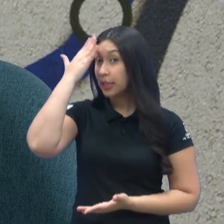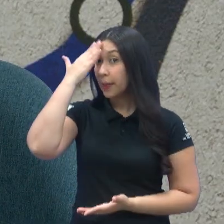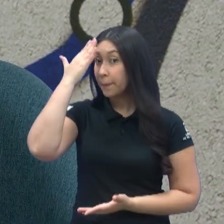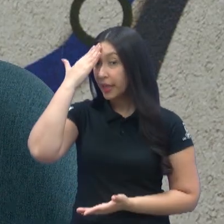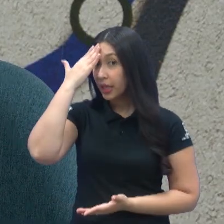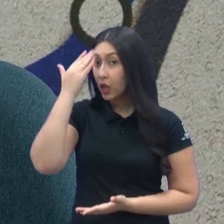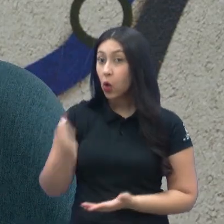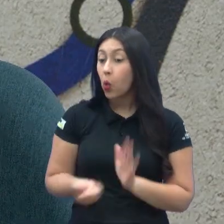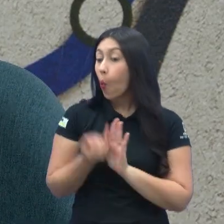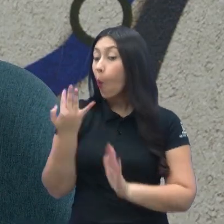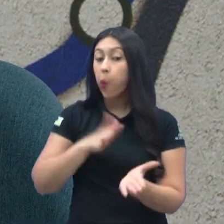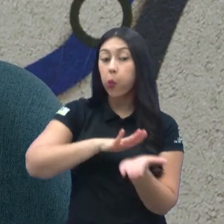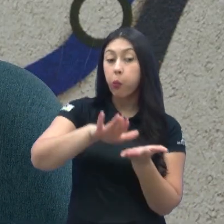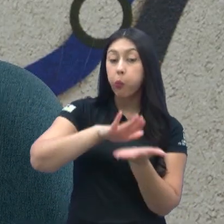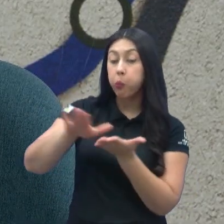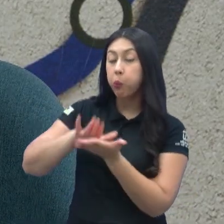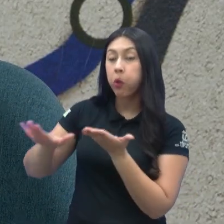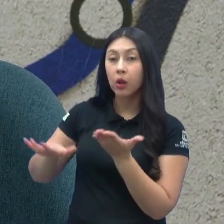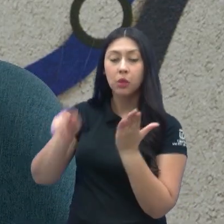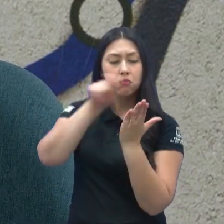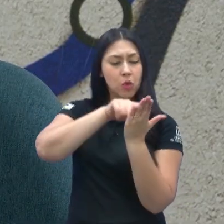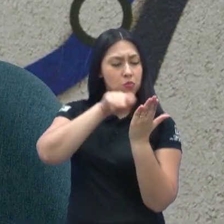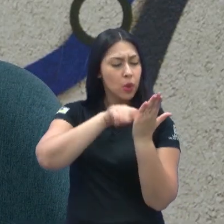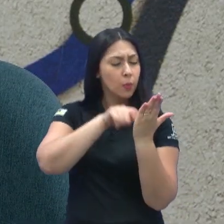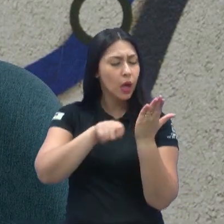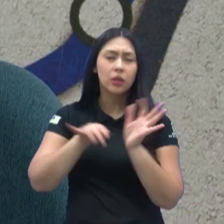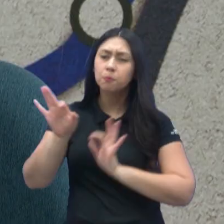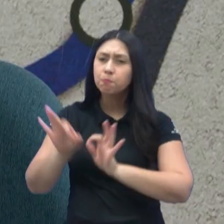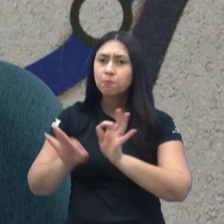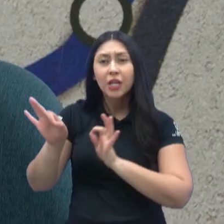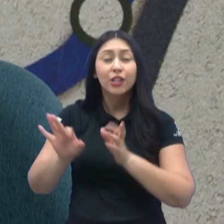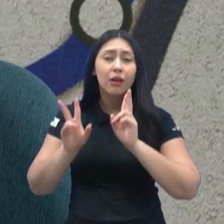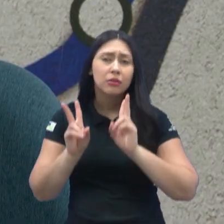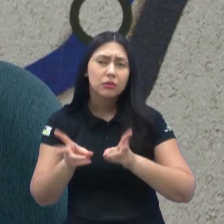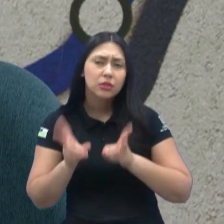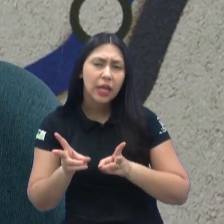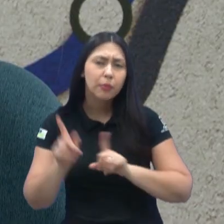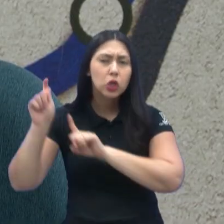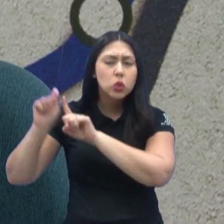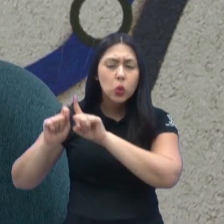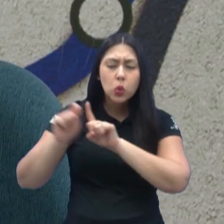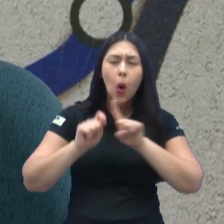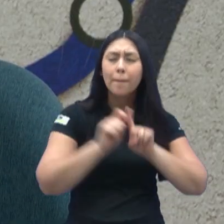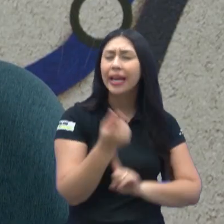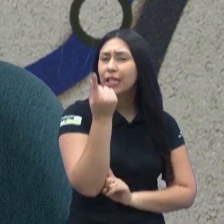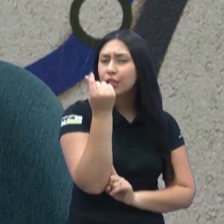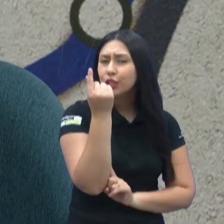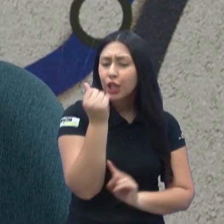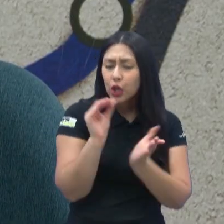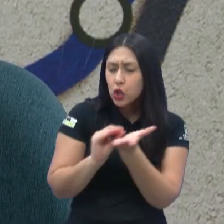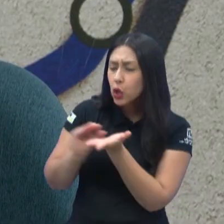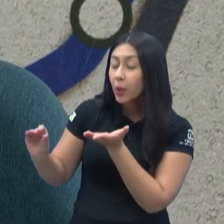vida, né? E, de fato, se planejar. Separar um dinheiro ali todo mês, né? Se você não for empregado